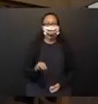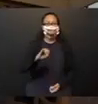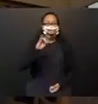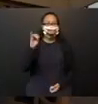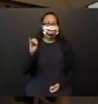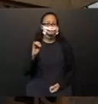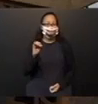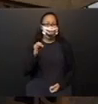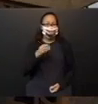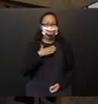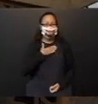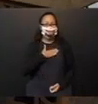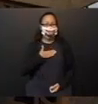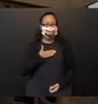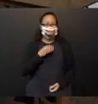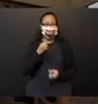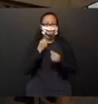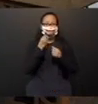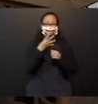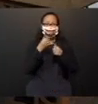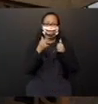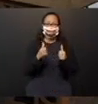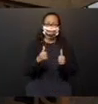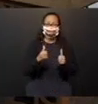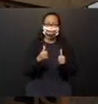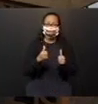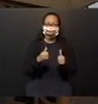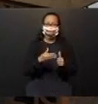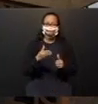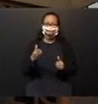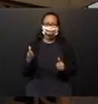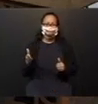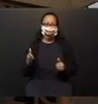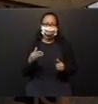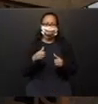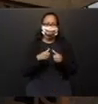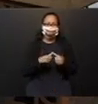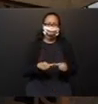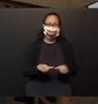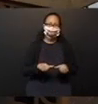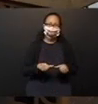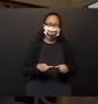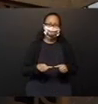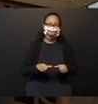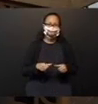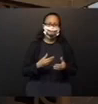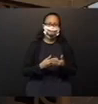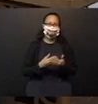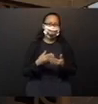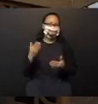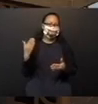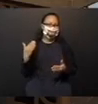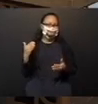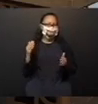Olá, meus queridos, tudo bem? Como é que vocês passaram da nossa última aula para agora?